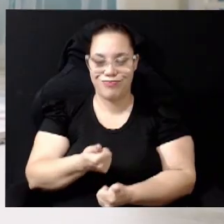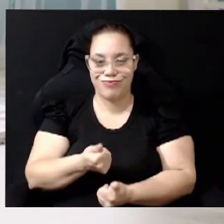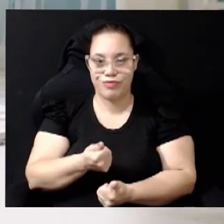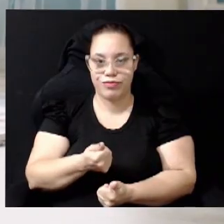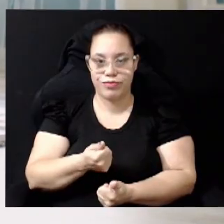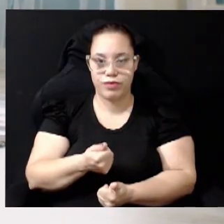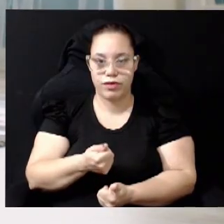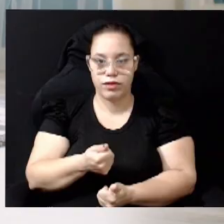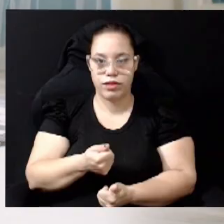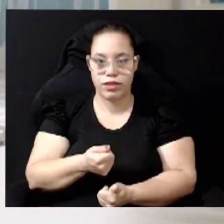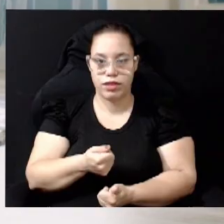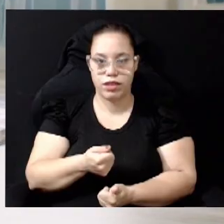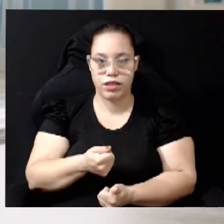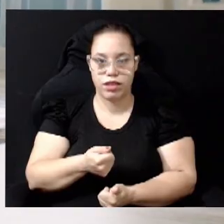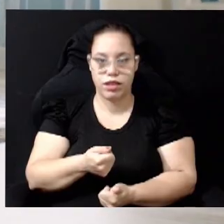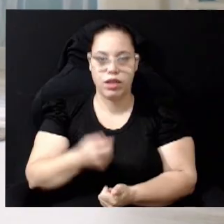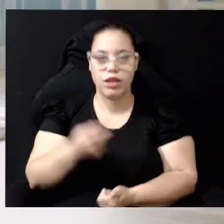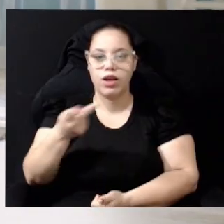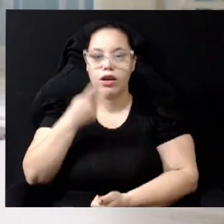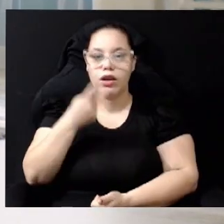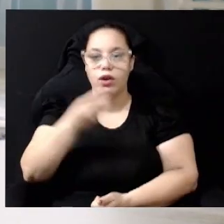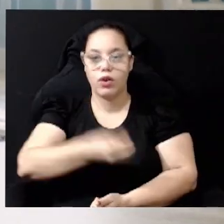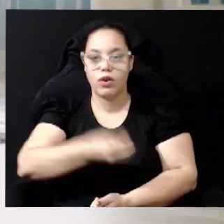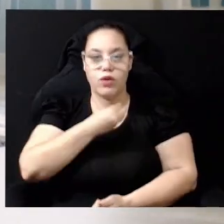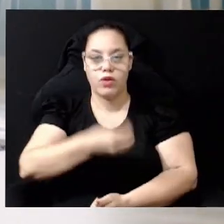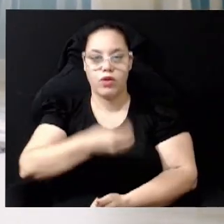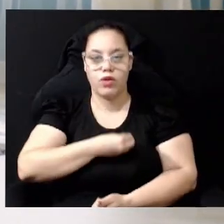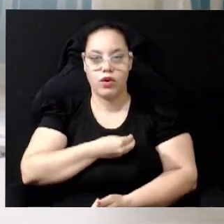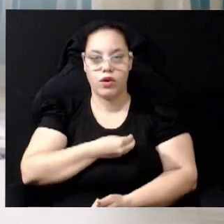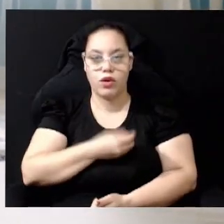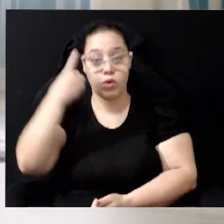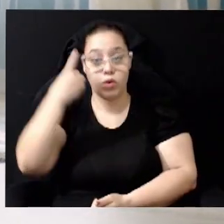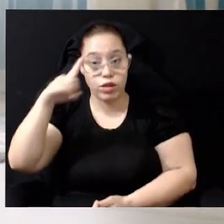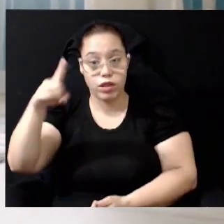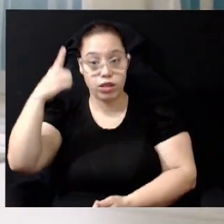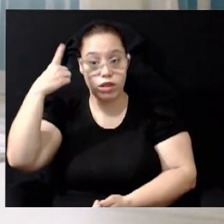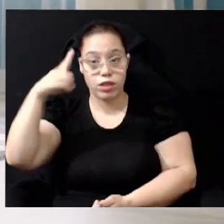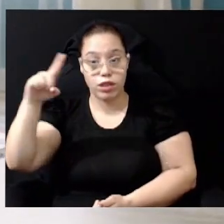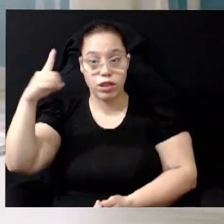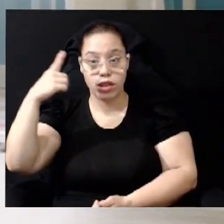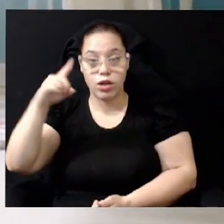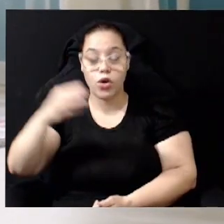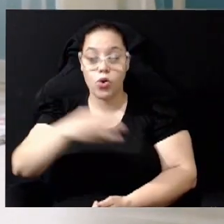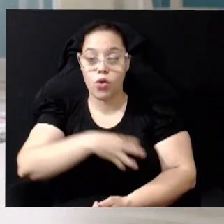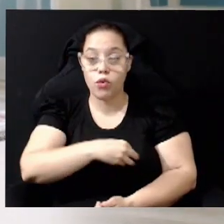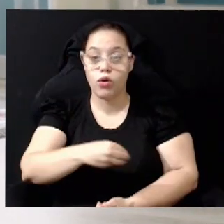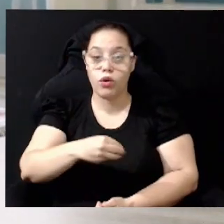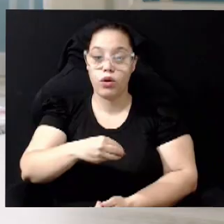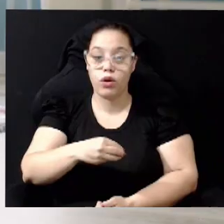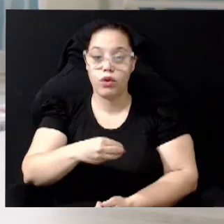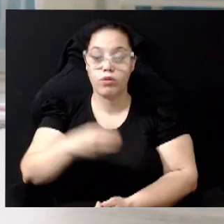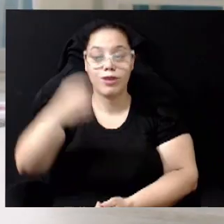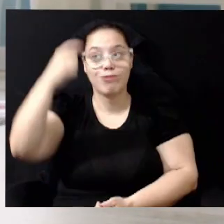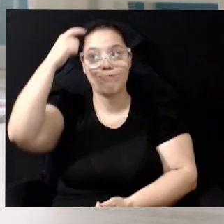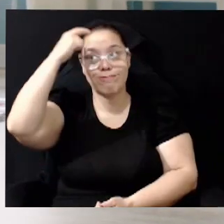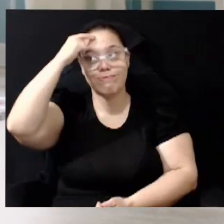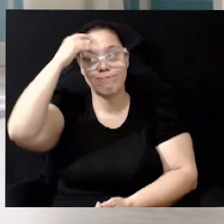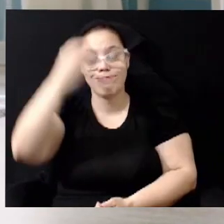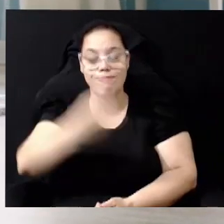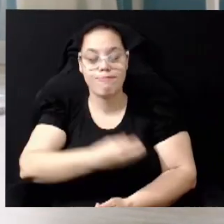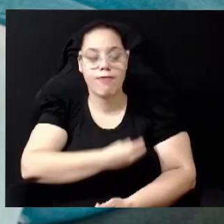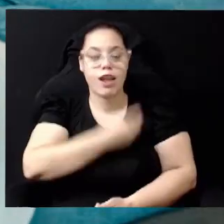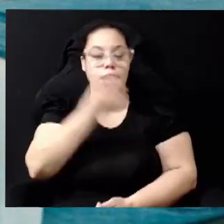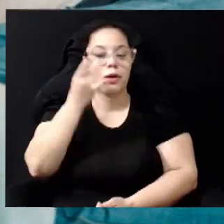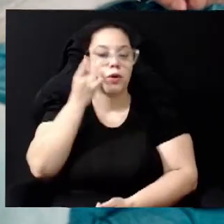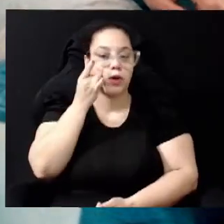tempo de qualidade, eu digo viver no cotidiano, no dia a dia com o filho, de maneira mais consciente e presente. Então